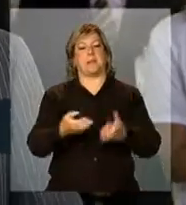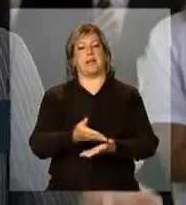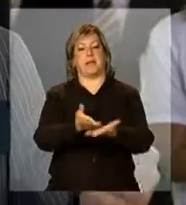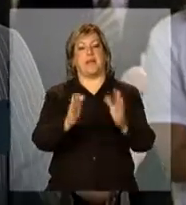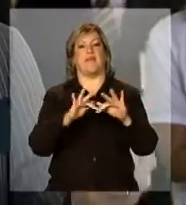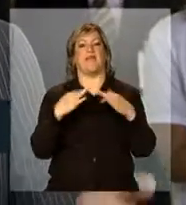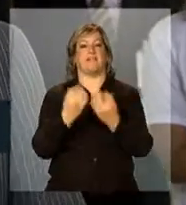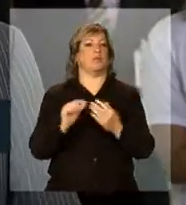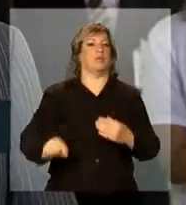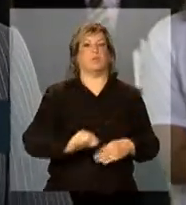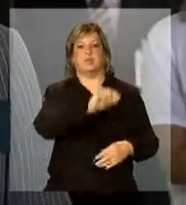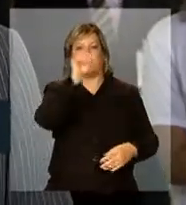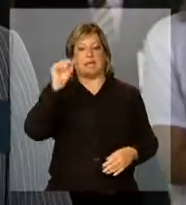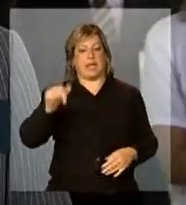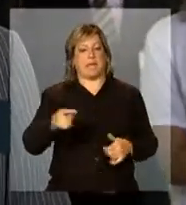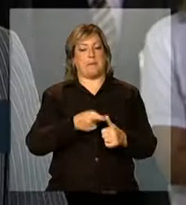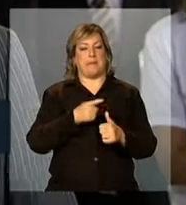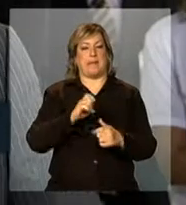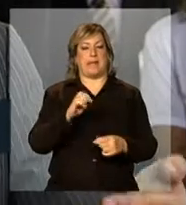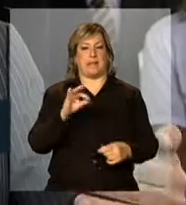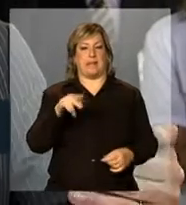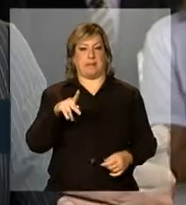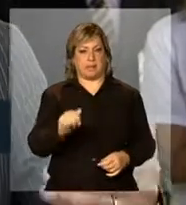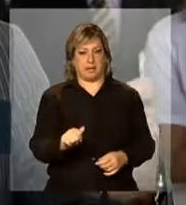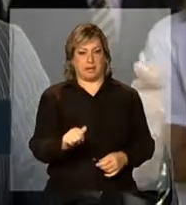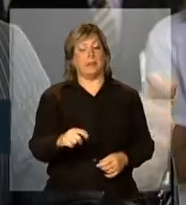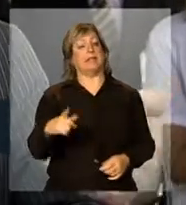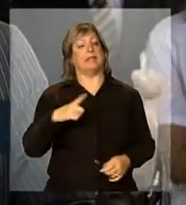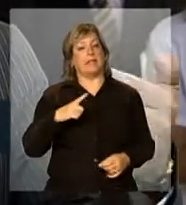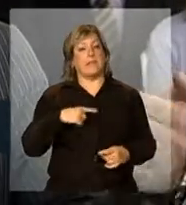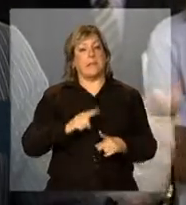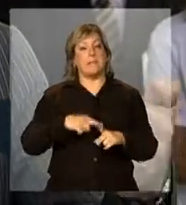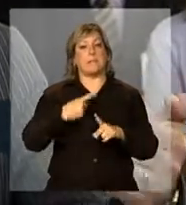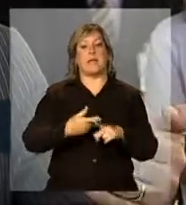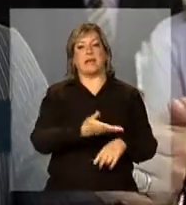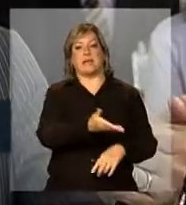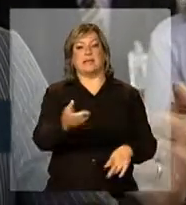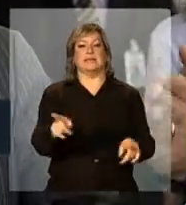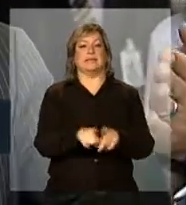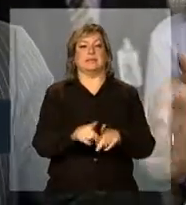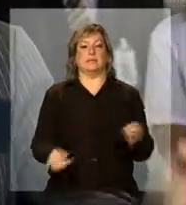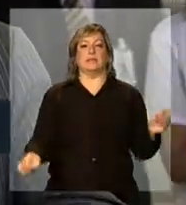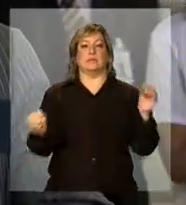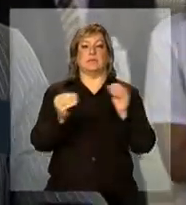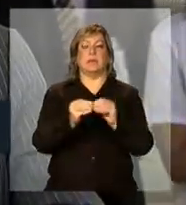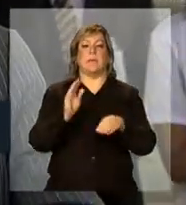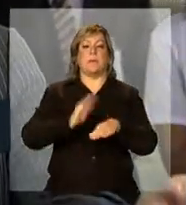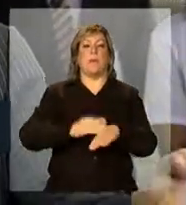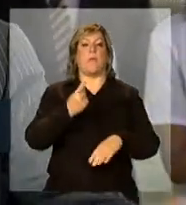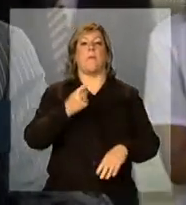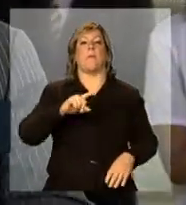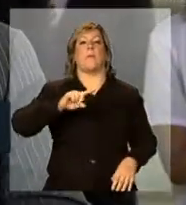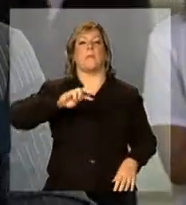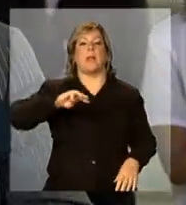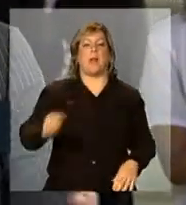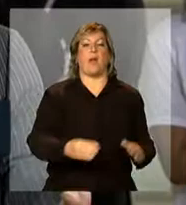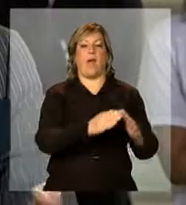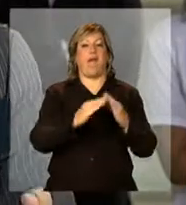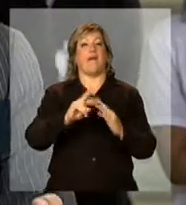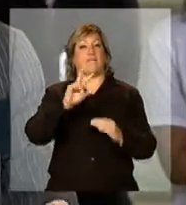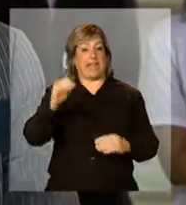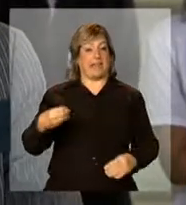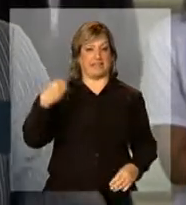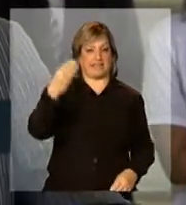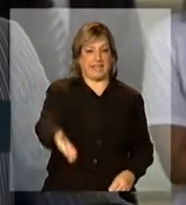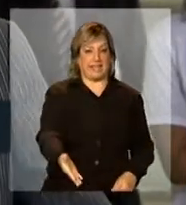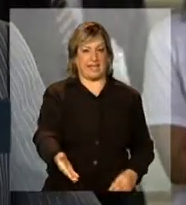primeira etapa. E temos mais aí, fazendo essa mesma proporção, mais 1 milhão de casas a serem entregadas, ou seja,